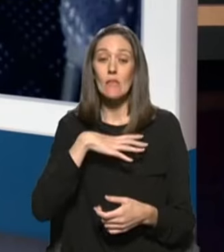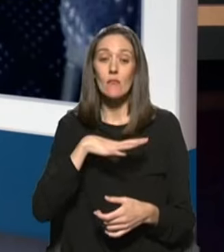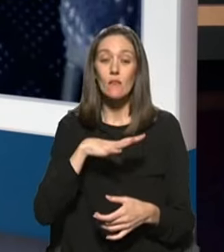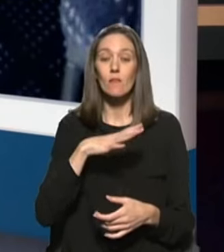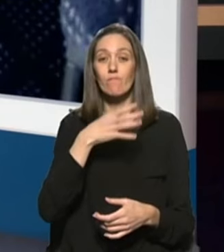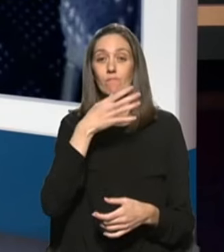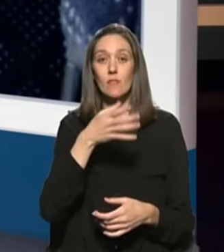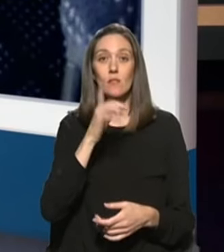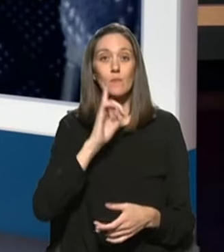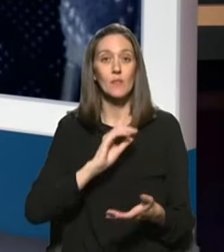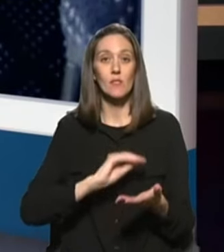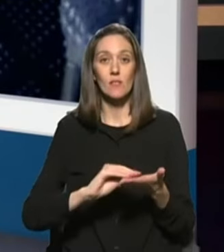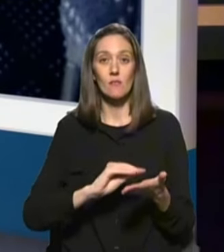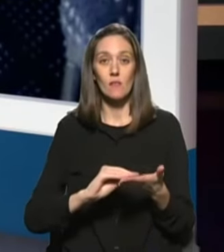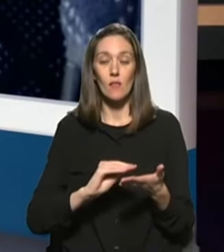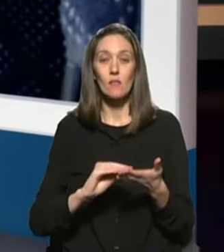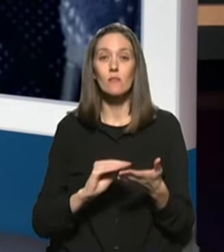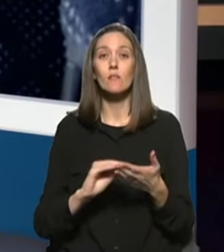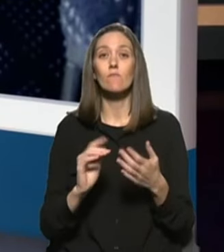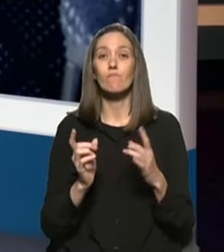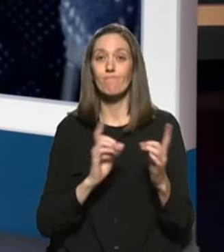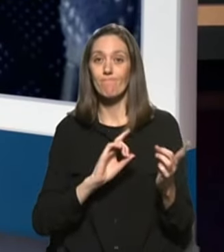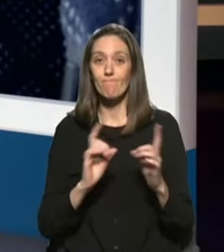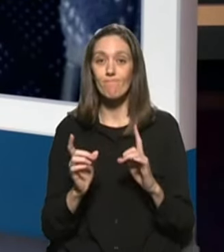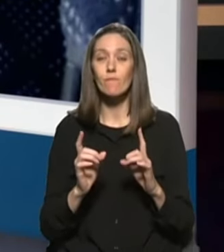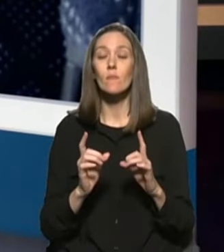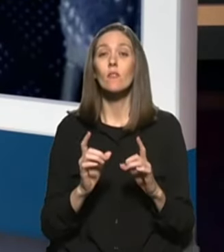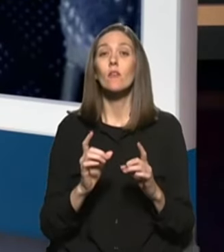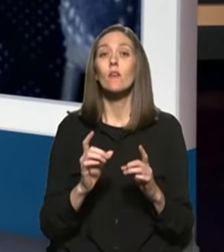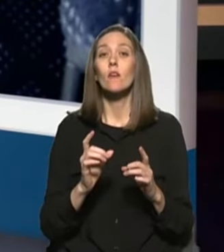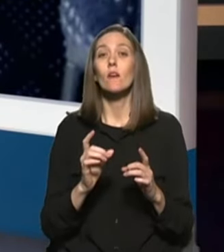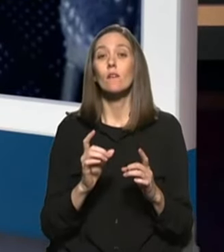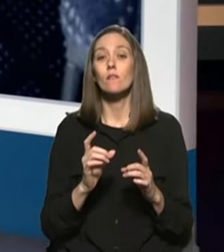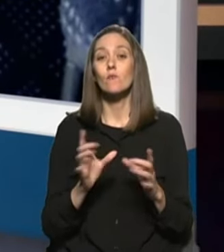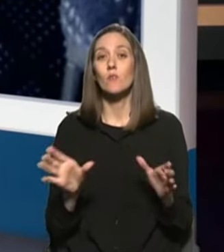assumida pela Secretária da Mobilidade, no encerramento da